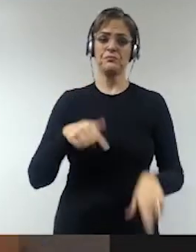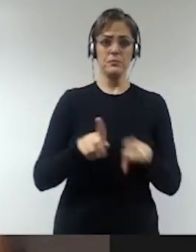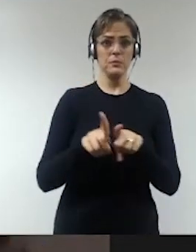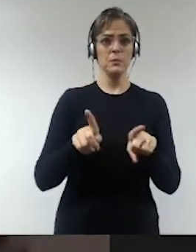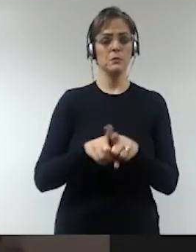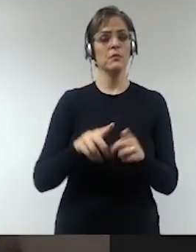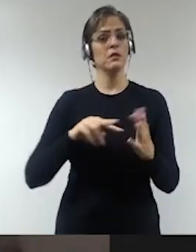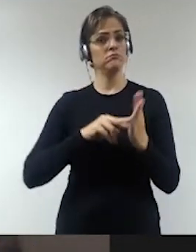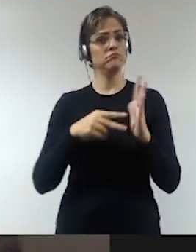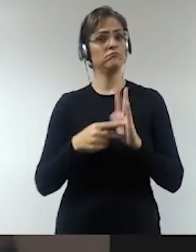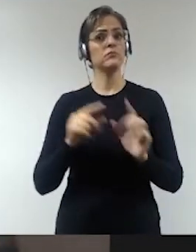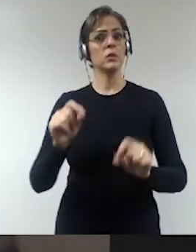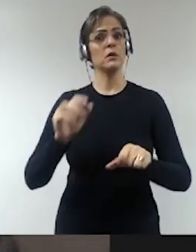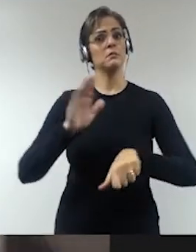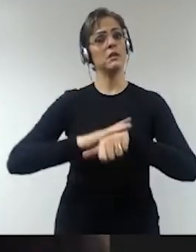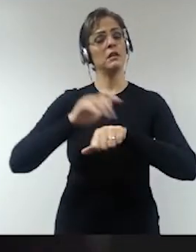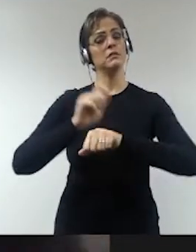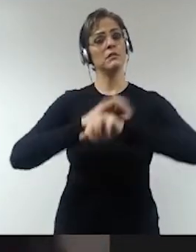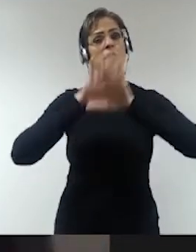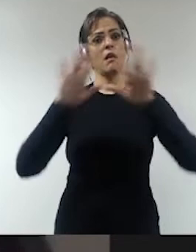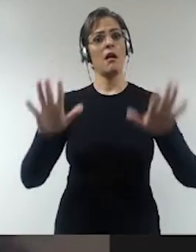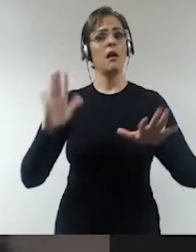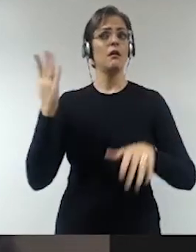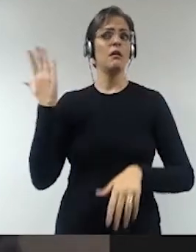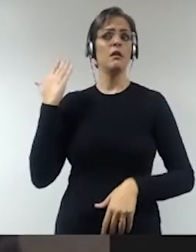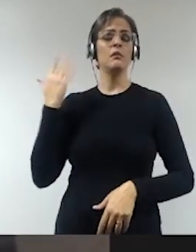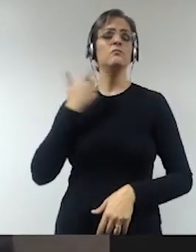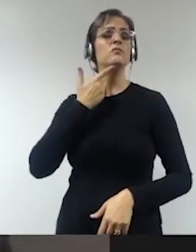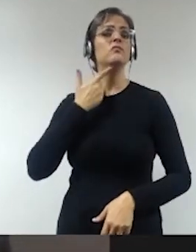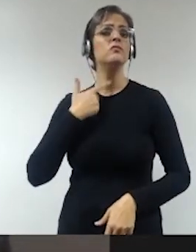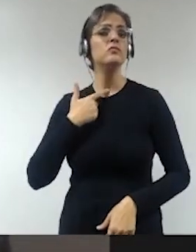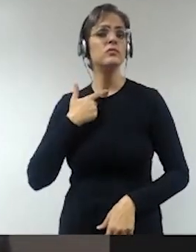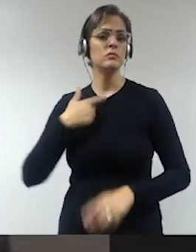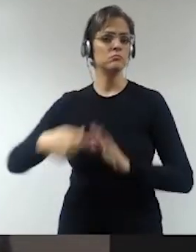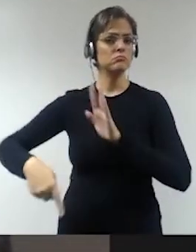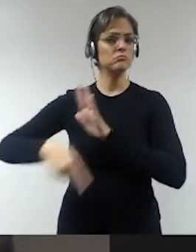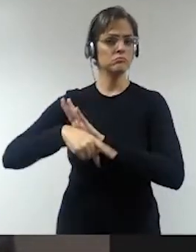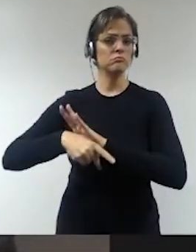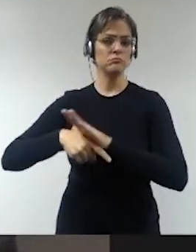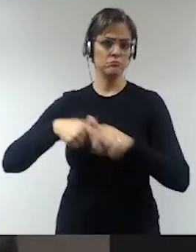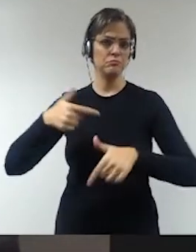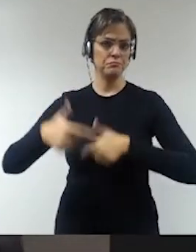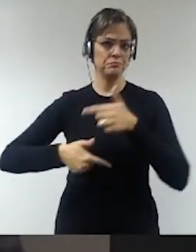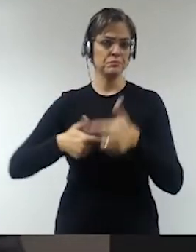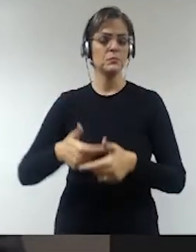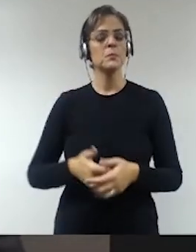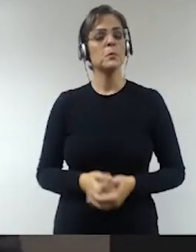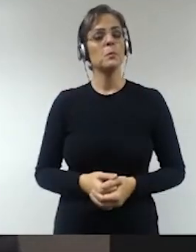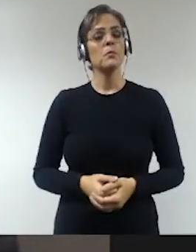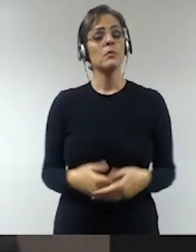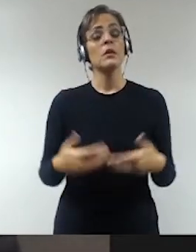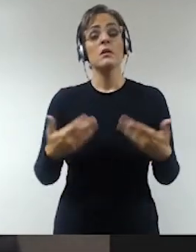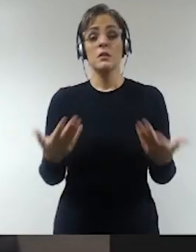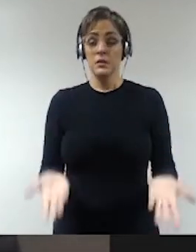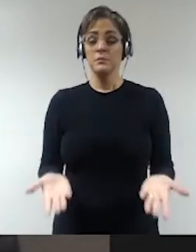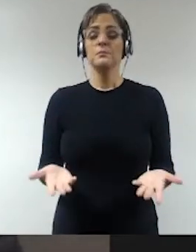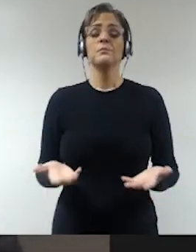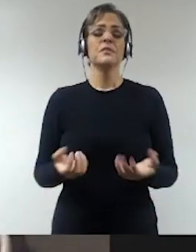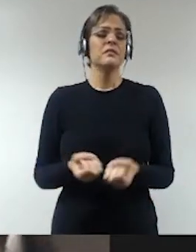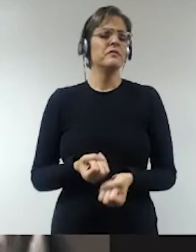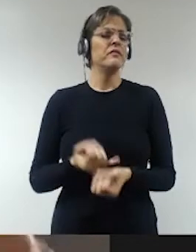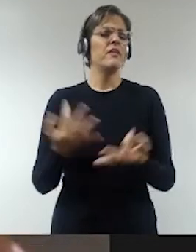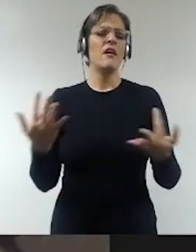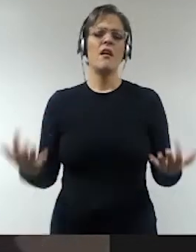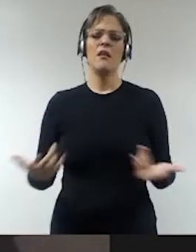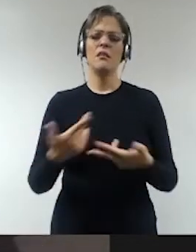a aclarar o que antes era intuição funcional. Mas tantas foram as situações,